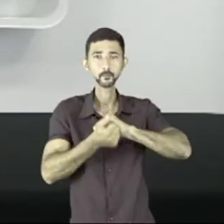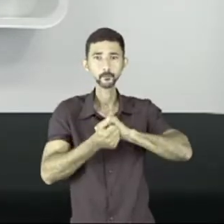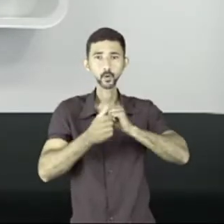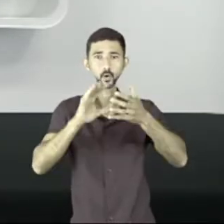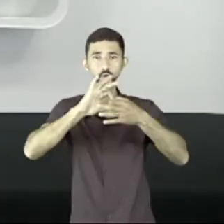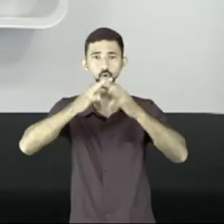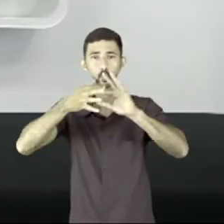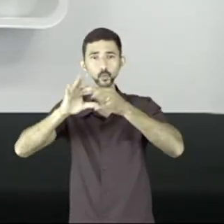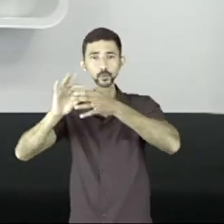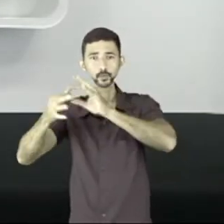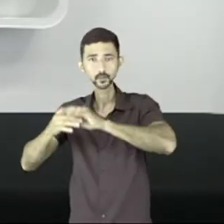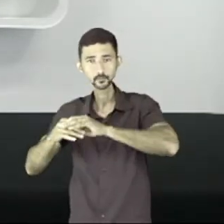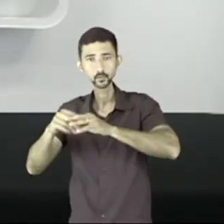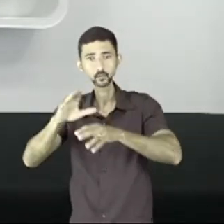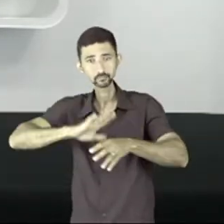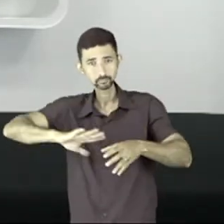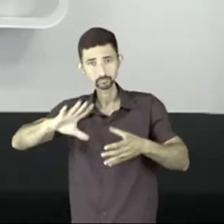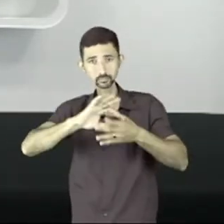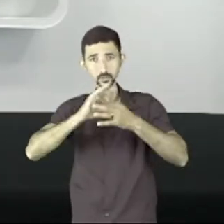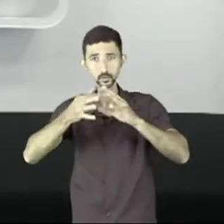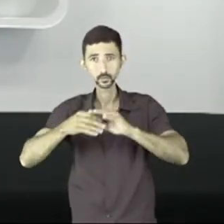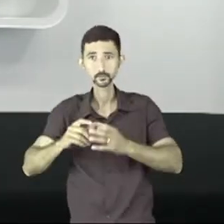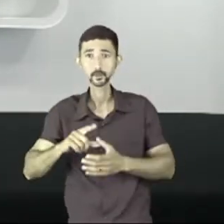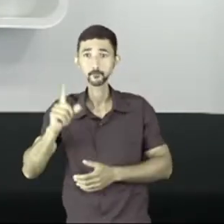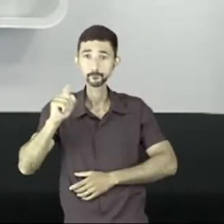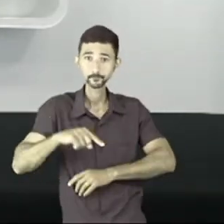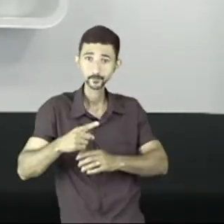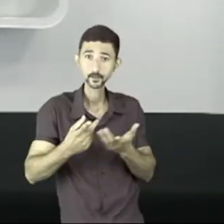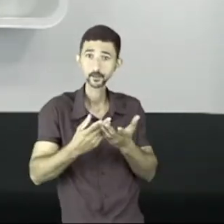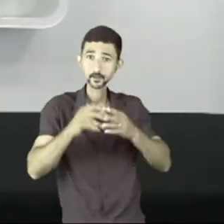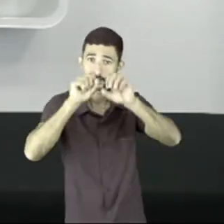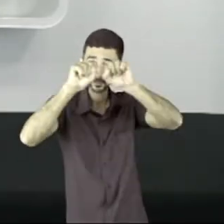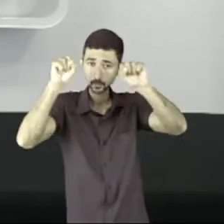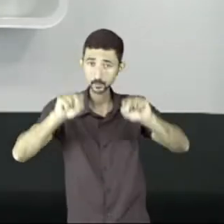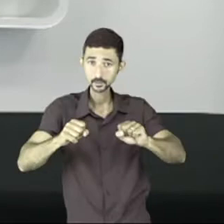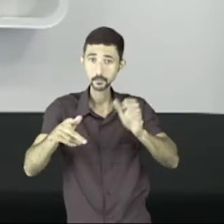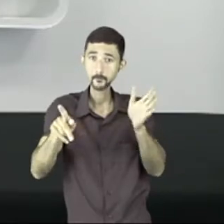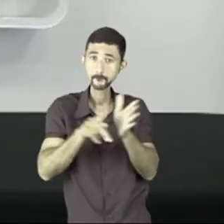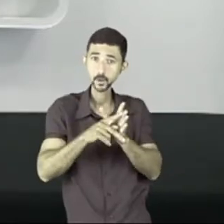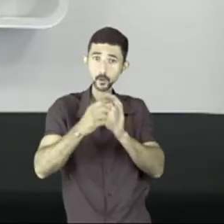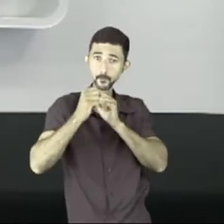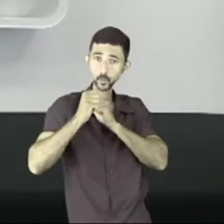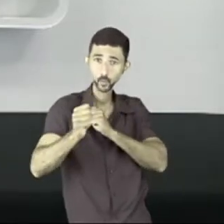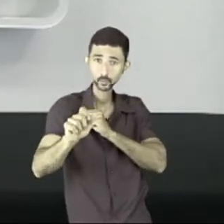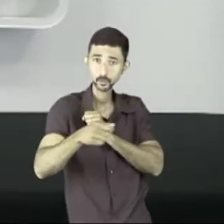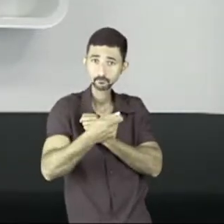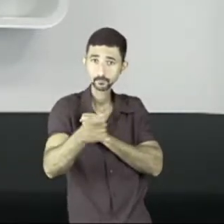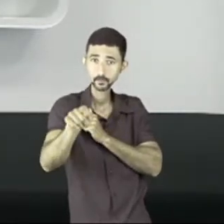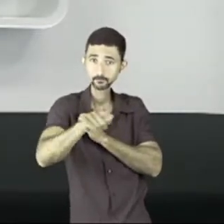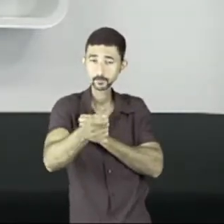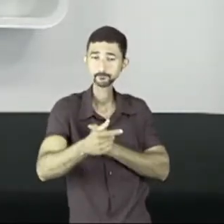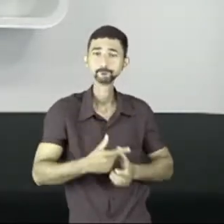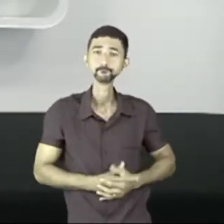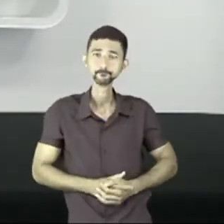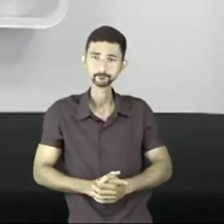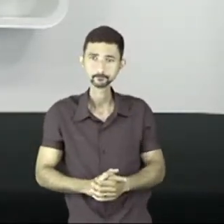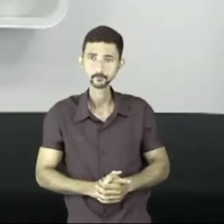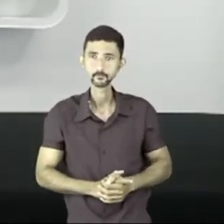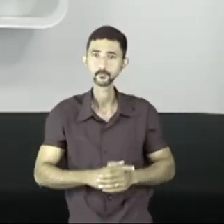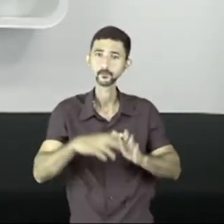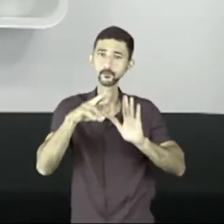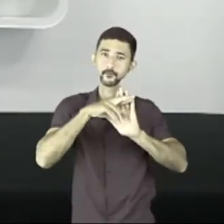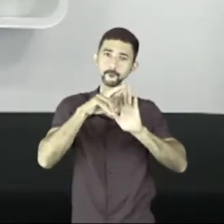faz parte das Olimpíadas, ela vai ter o seu sistema próprio de luta. Ou seja, vai ter